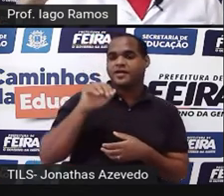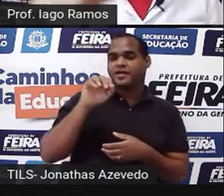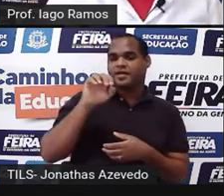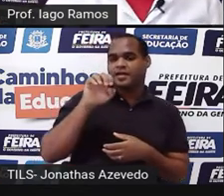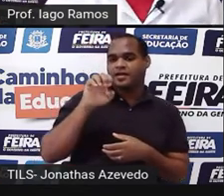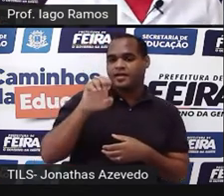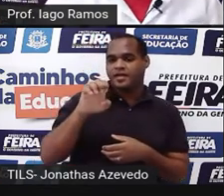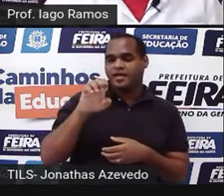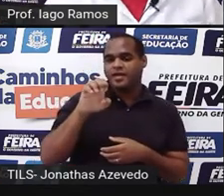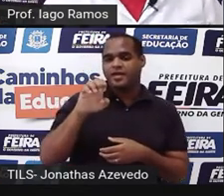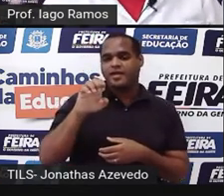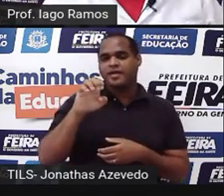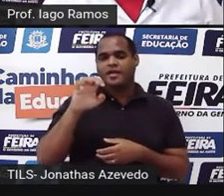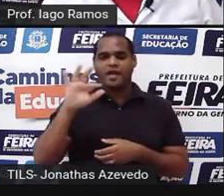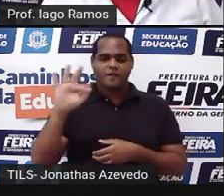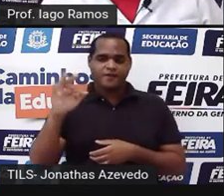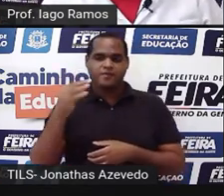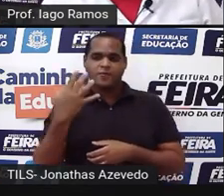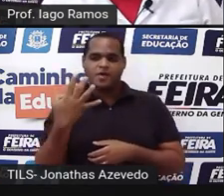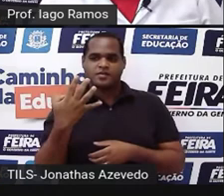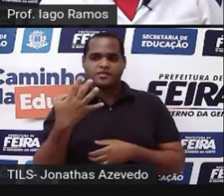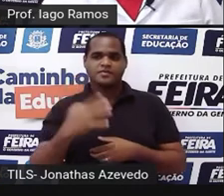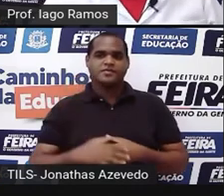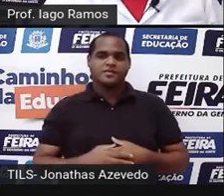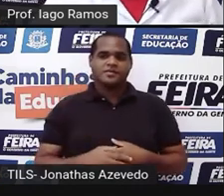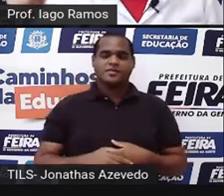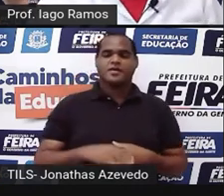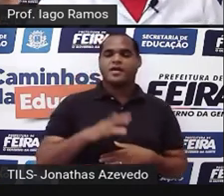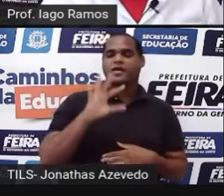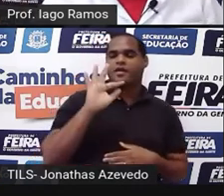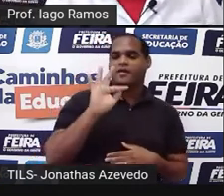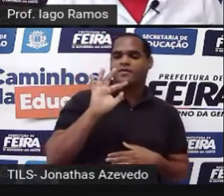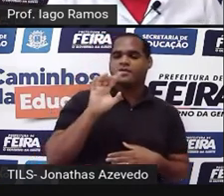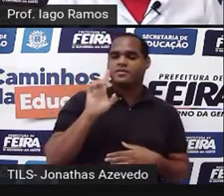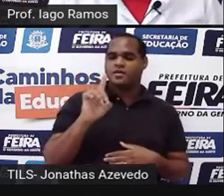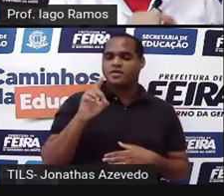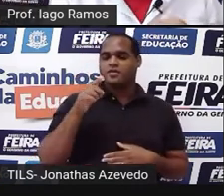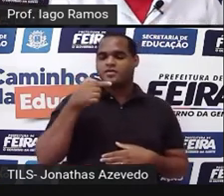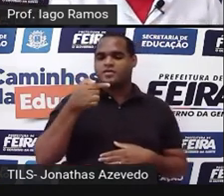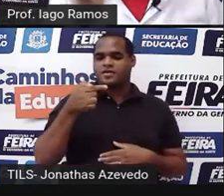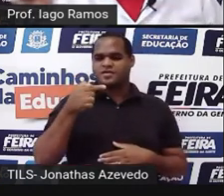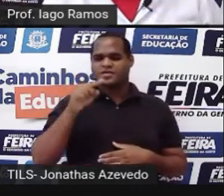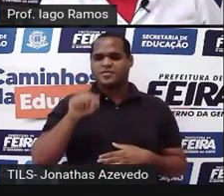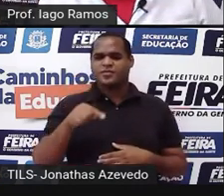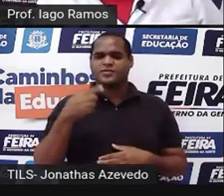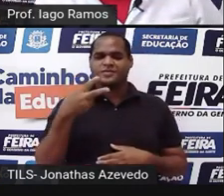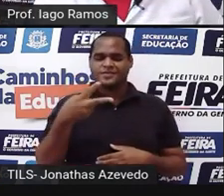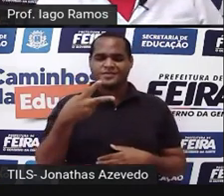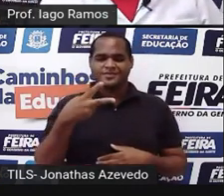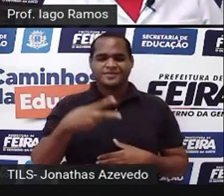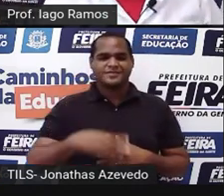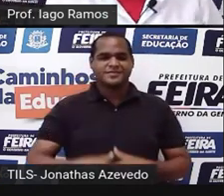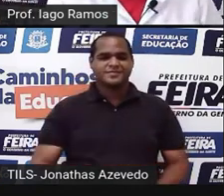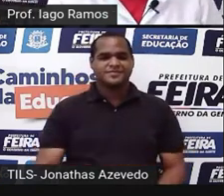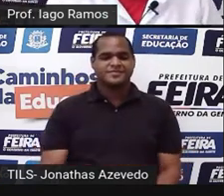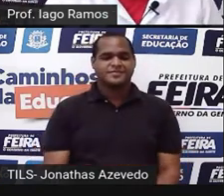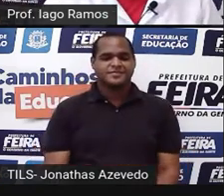F ou de F até E é 4. E o lado que vai de F até D ou de D até F